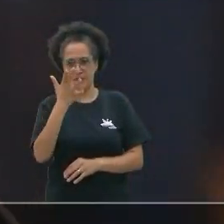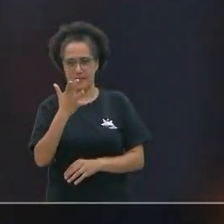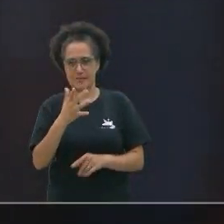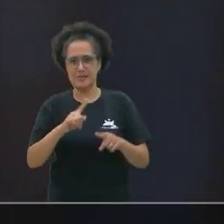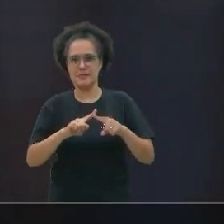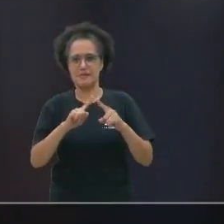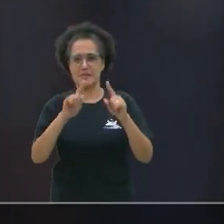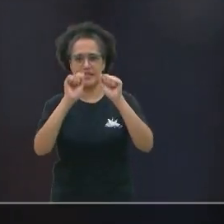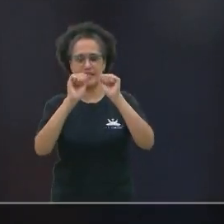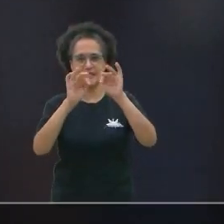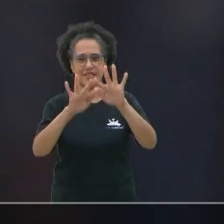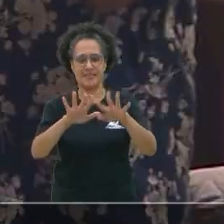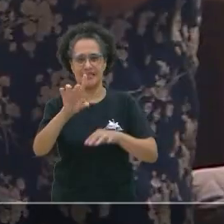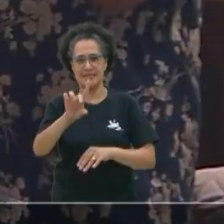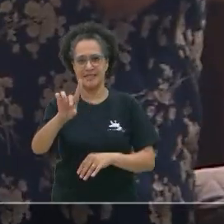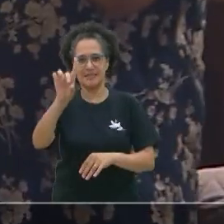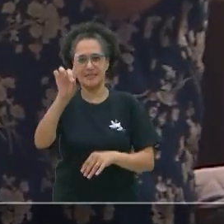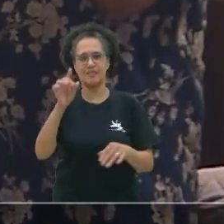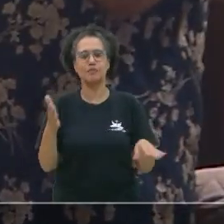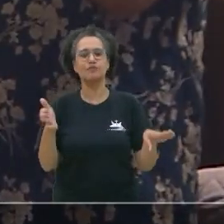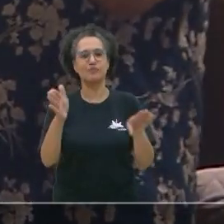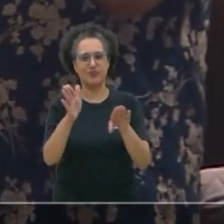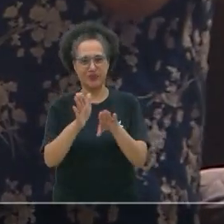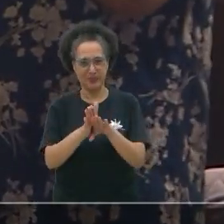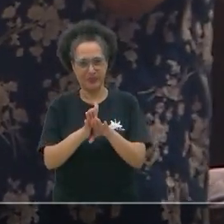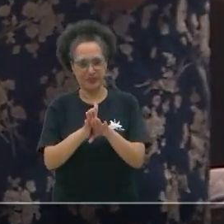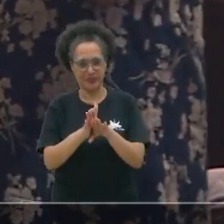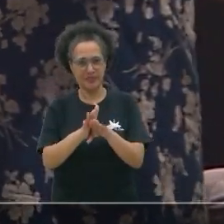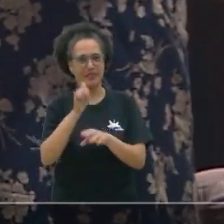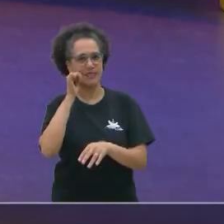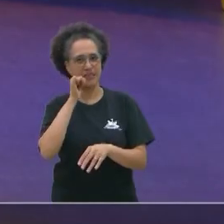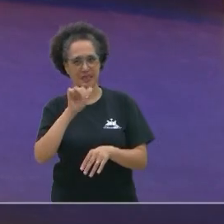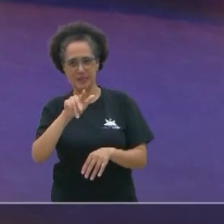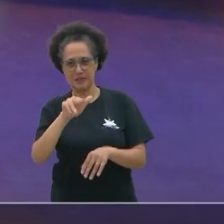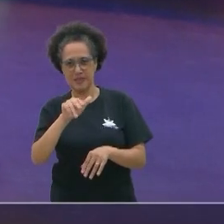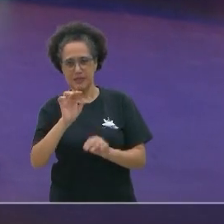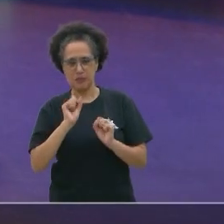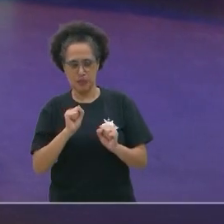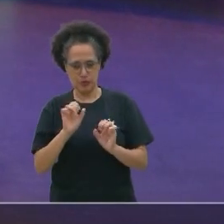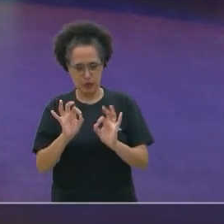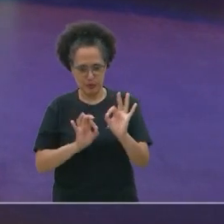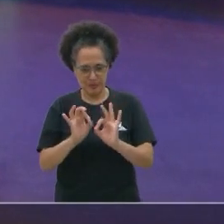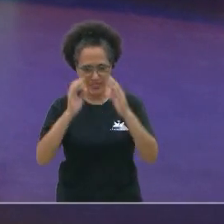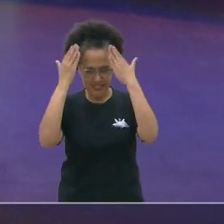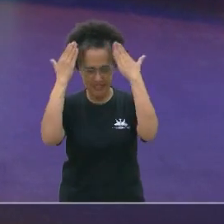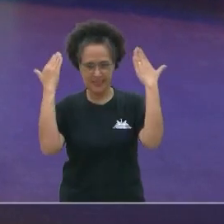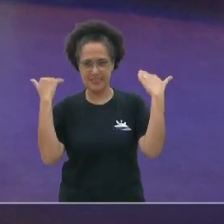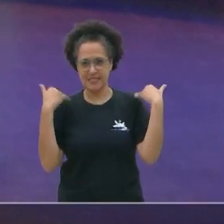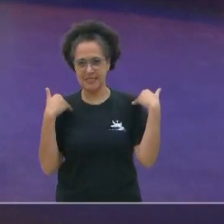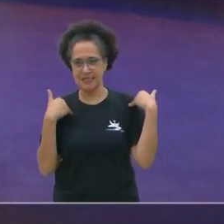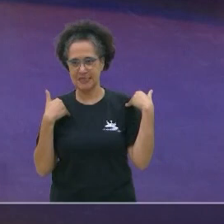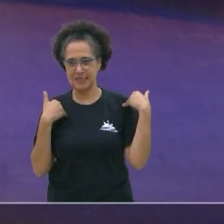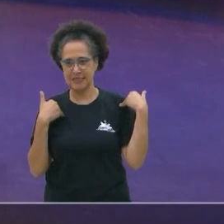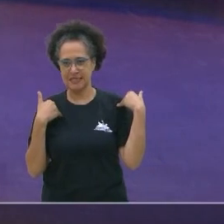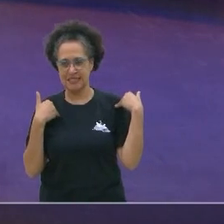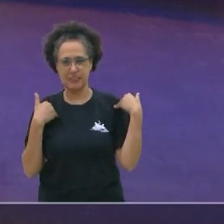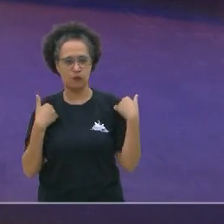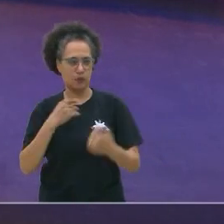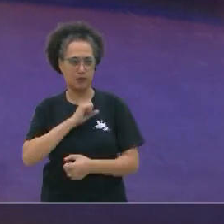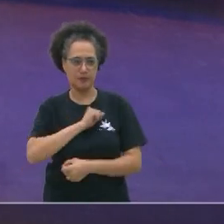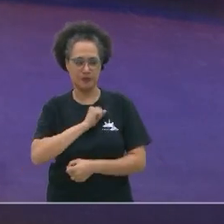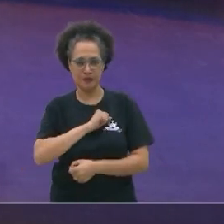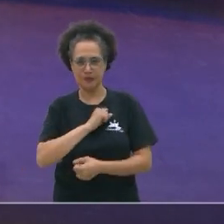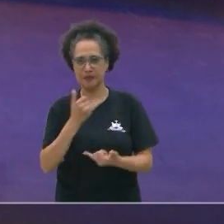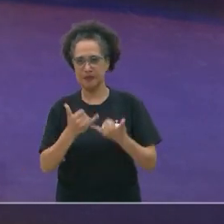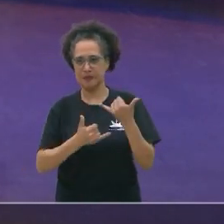com a graça de Deus chegou. E, irmã, eu posso aprontar uma aqui? Eu vou aprontar uma com todo mundo que está aqui. Inclusive,